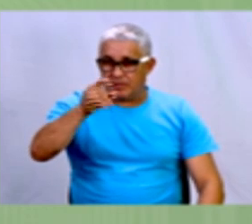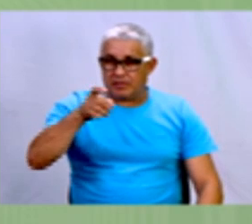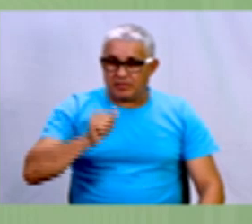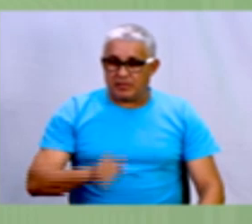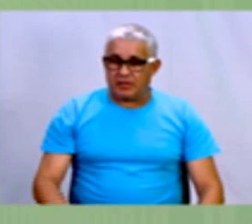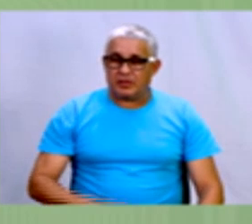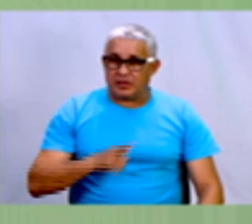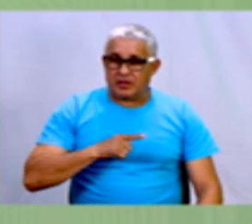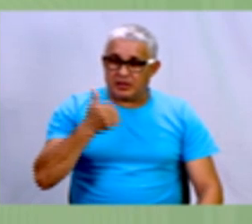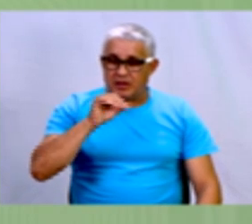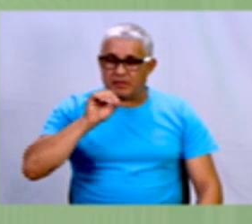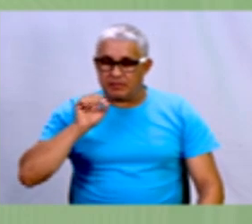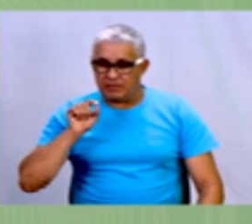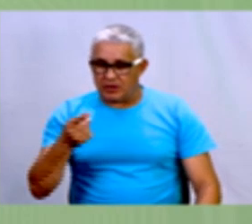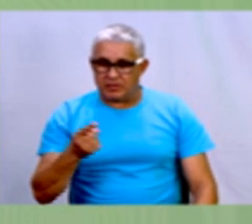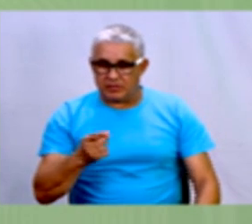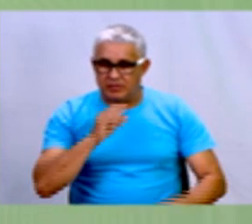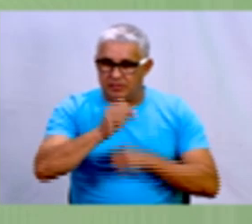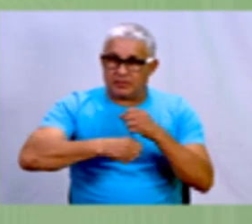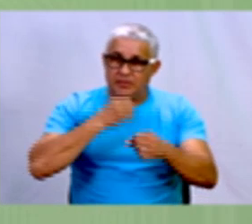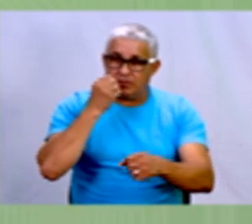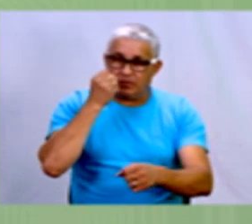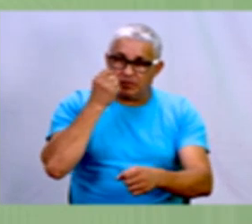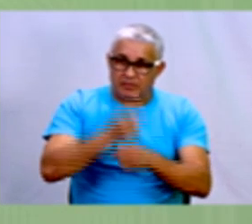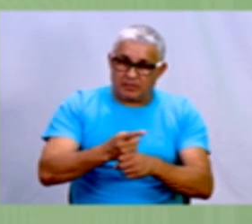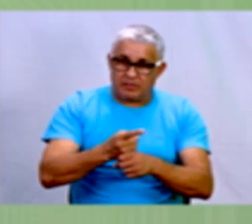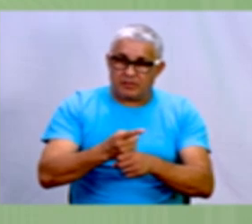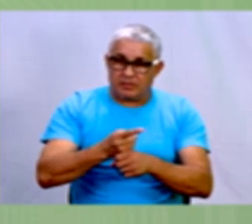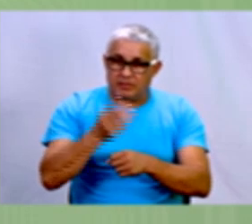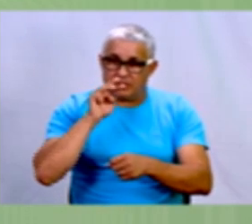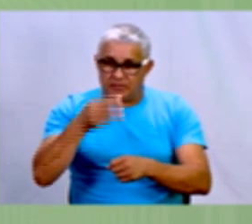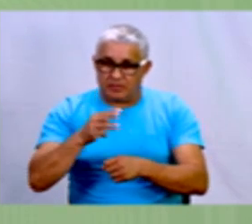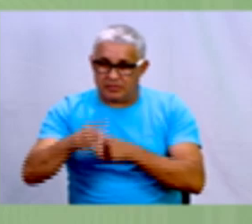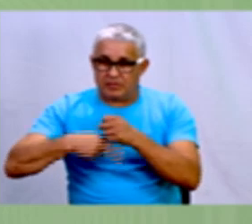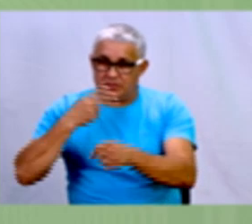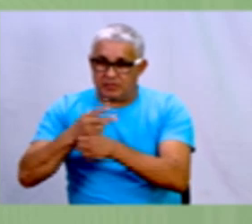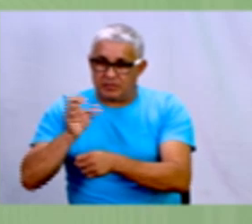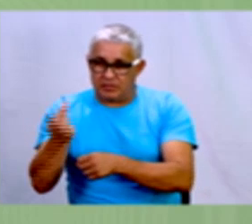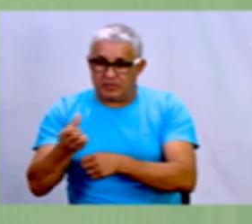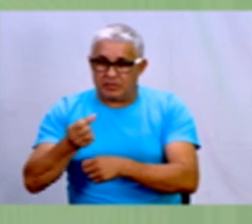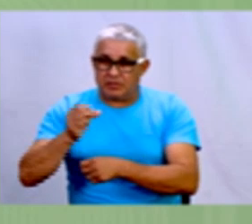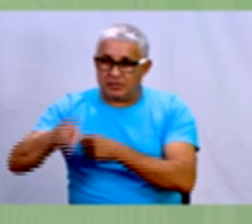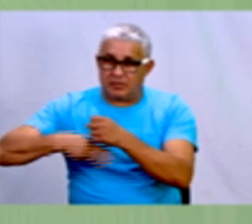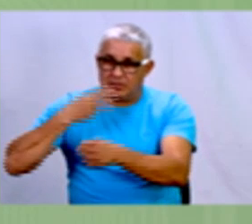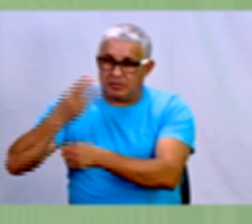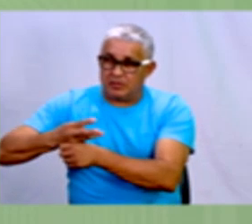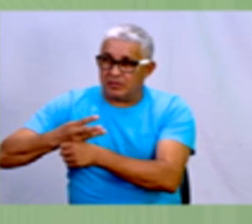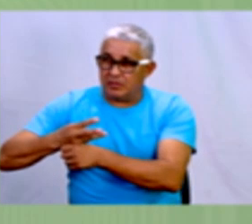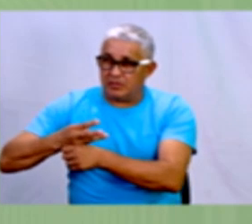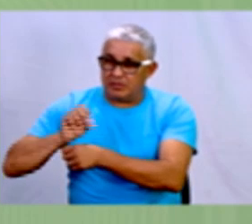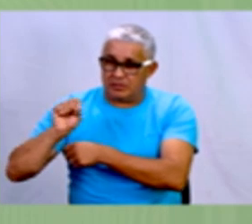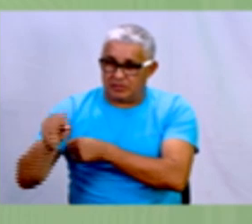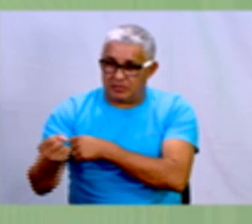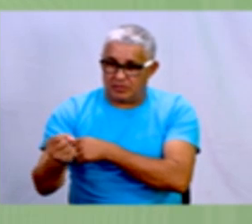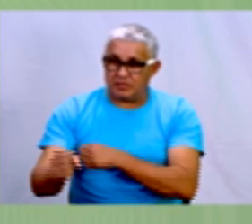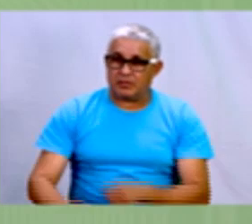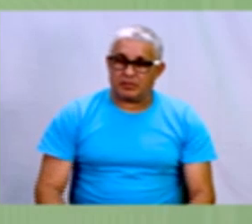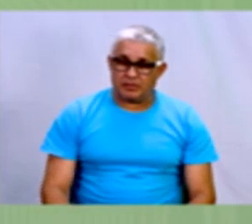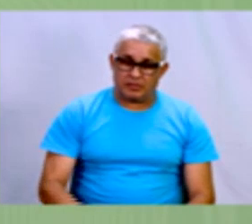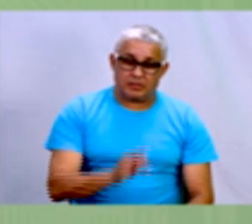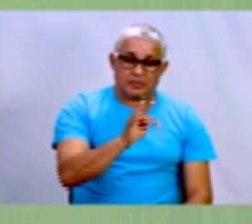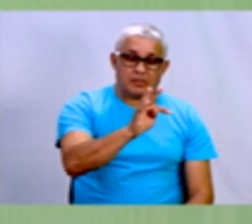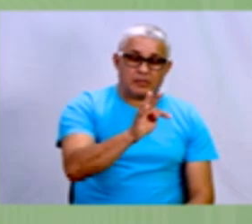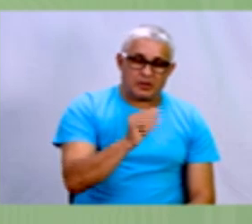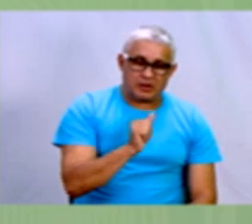saída de 10.000. No primeiro ano foi 3.000, no segundo foi 6.000 e no terceiro ano foi 8.000. A minha